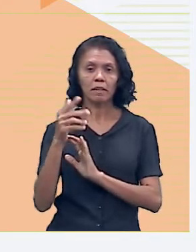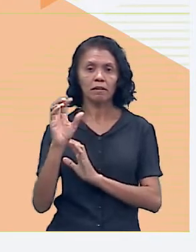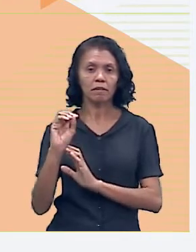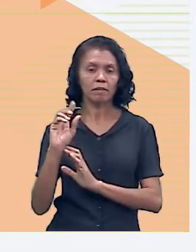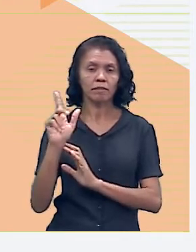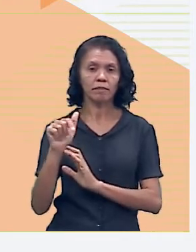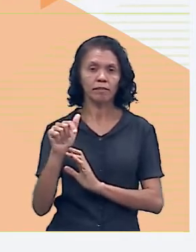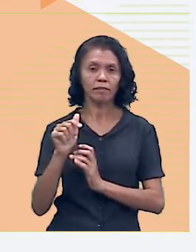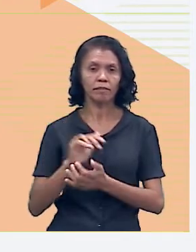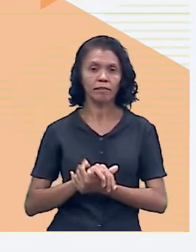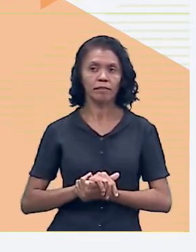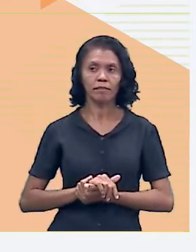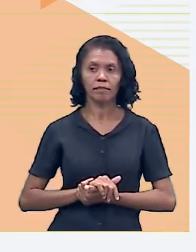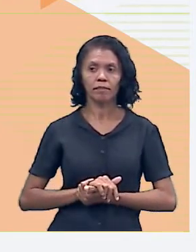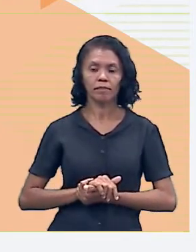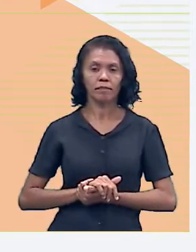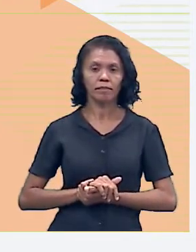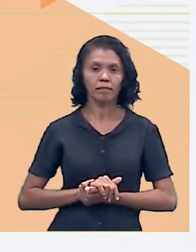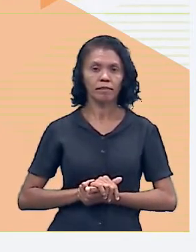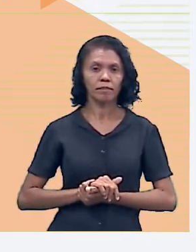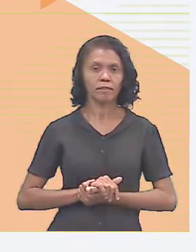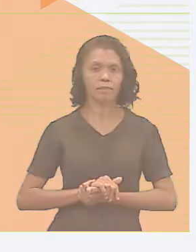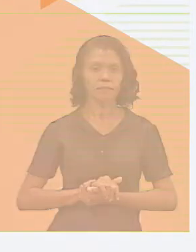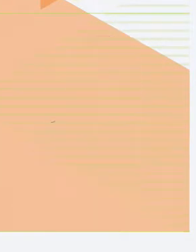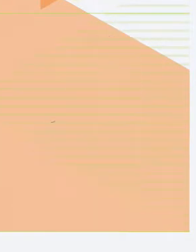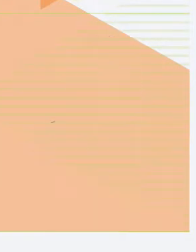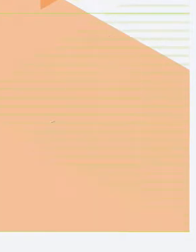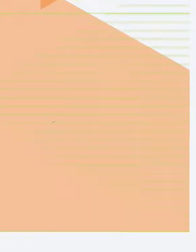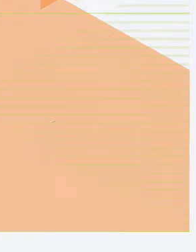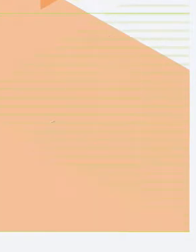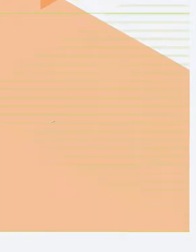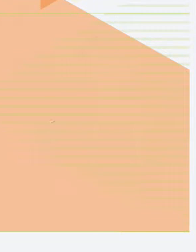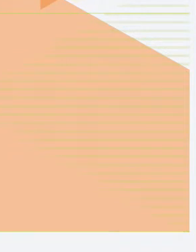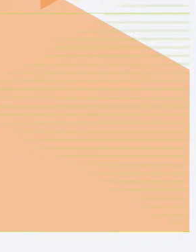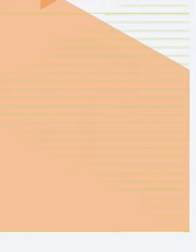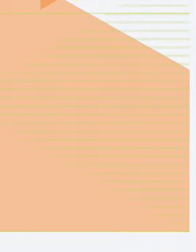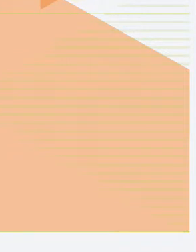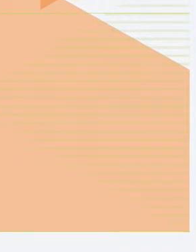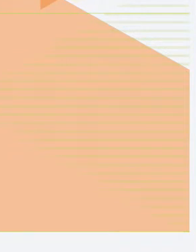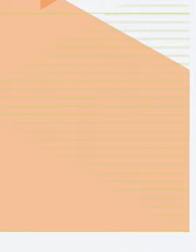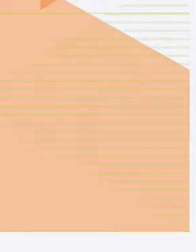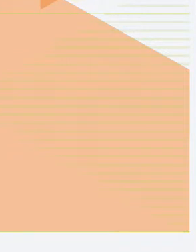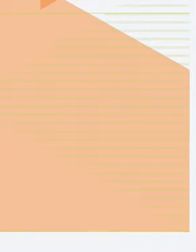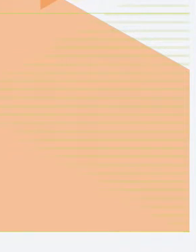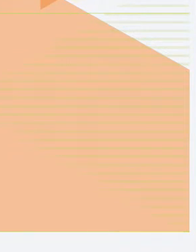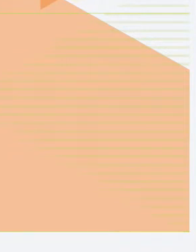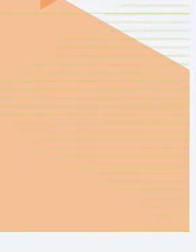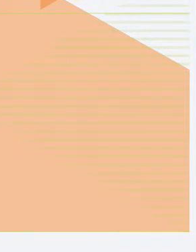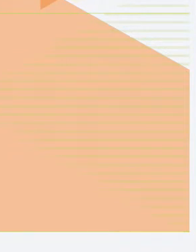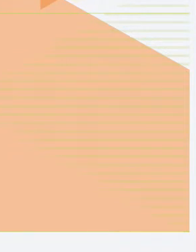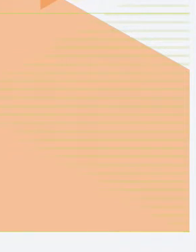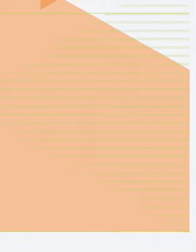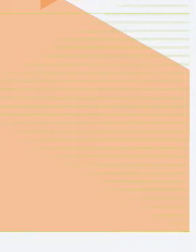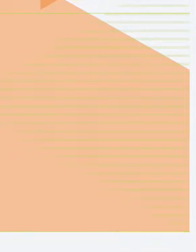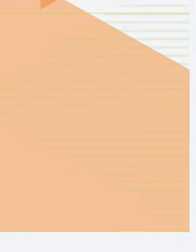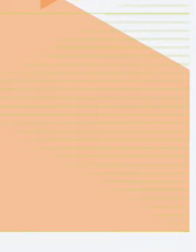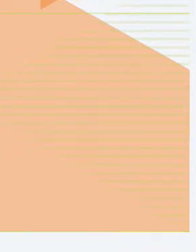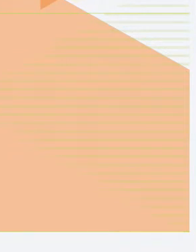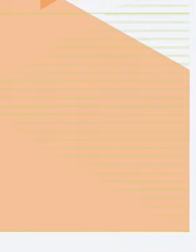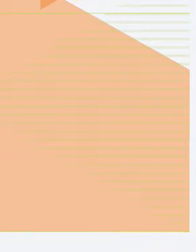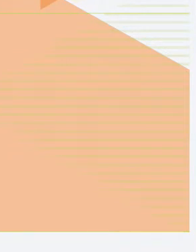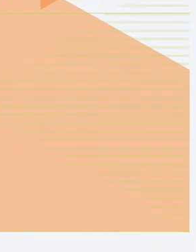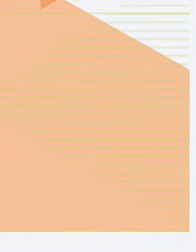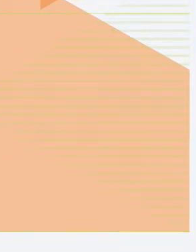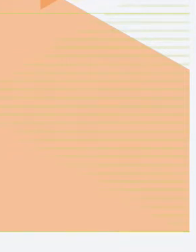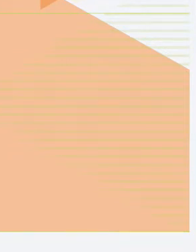dos fundadores do cinema novo afirma não sou um profissional de cinema mais um militante dele pro seu como é que ele legítimo esse repertório